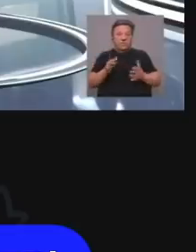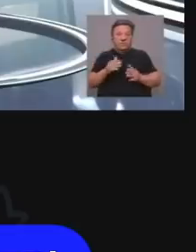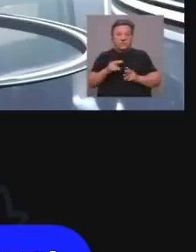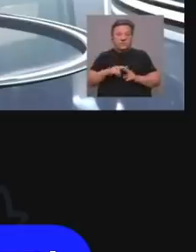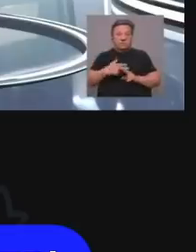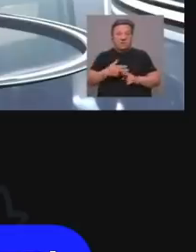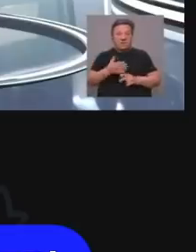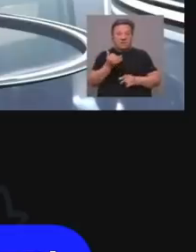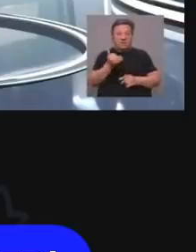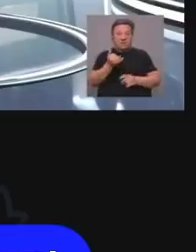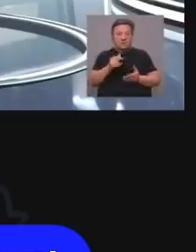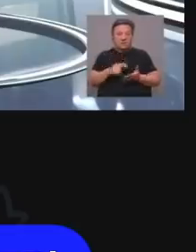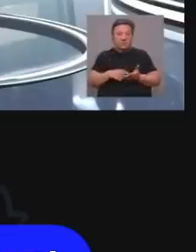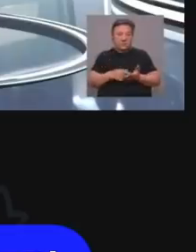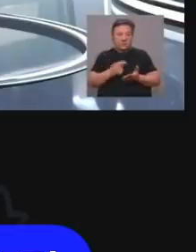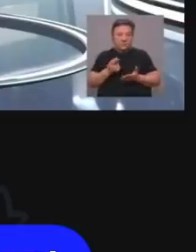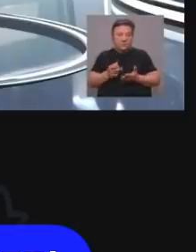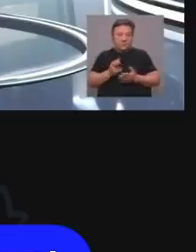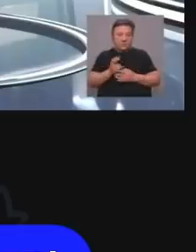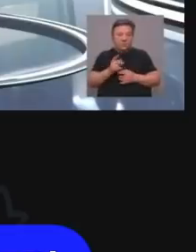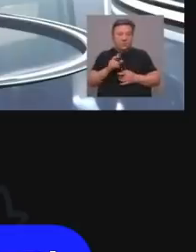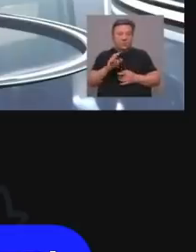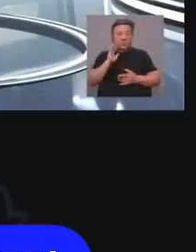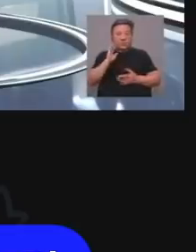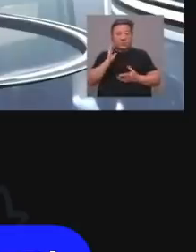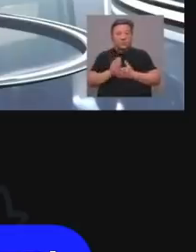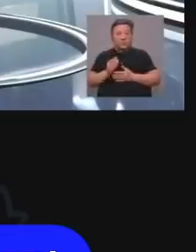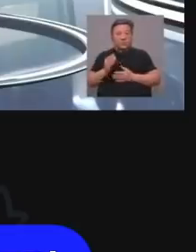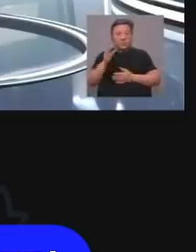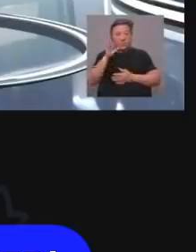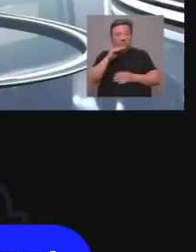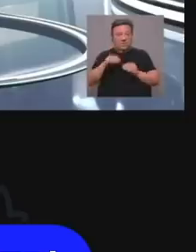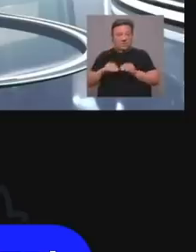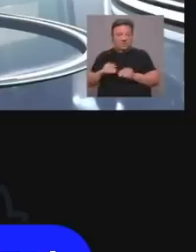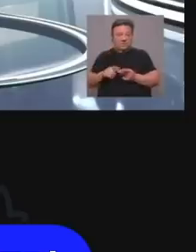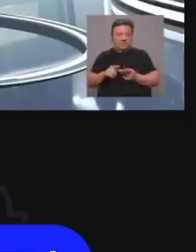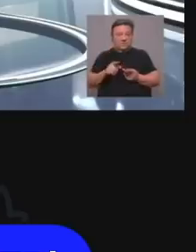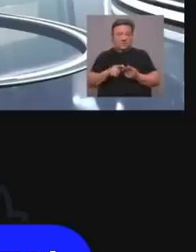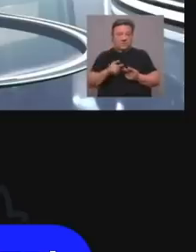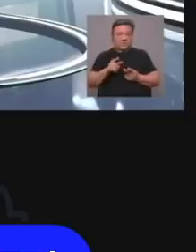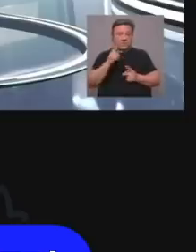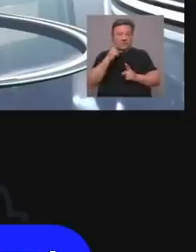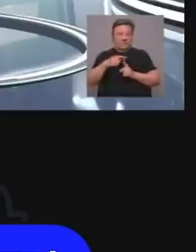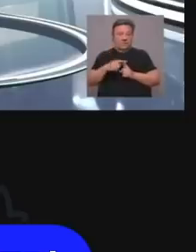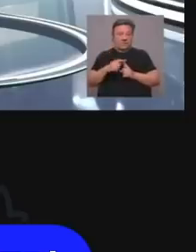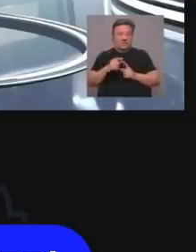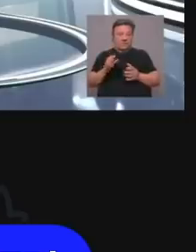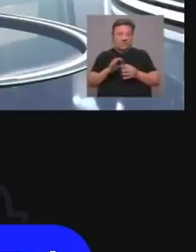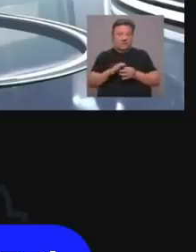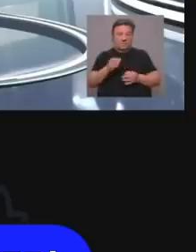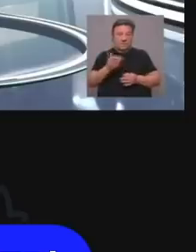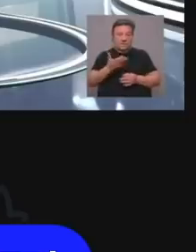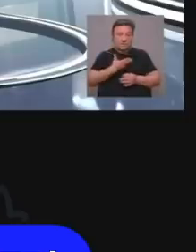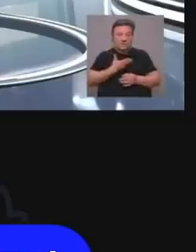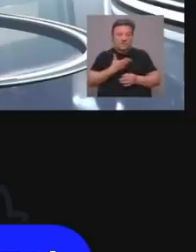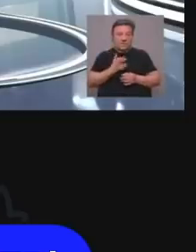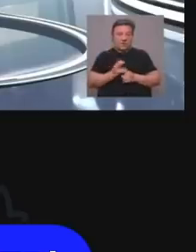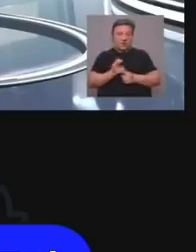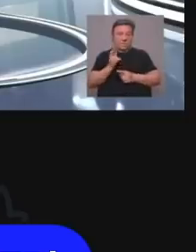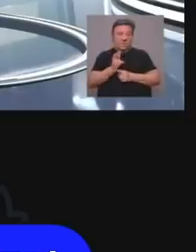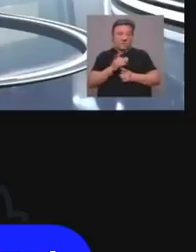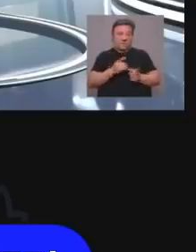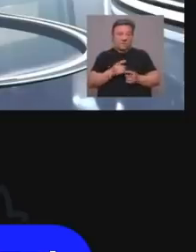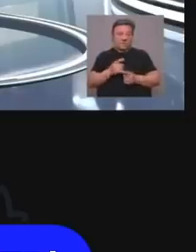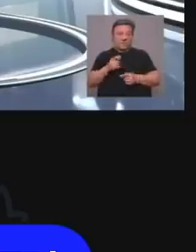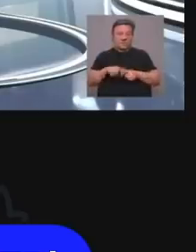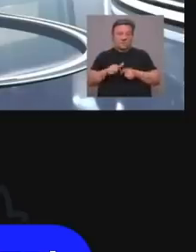recados que faça o cabrita e o ministro Maserati e o ministro de hidrogênio e outra da doença e outra que nunca